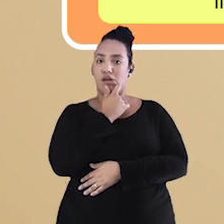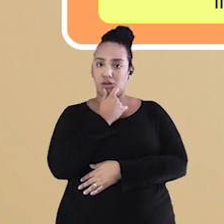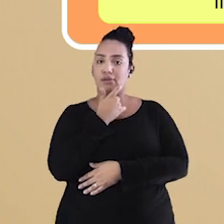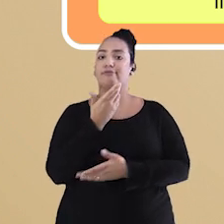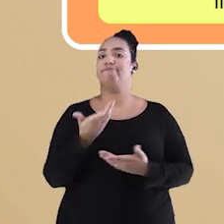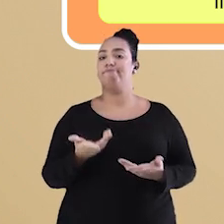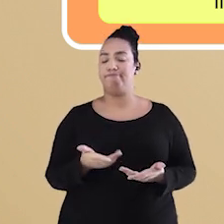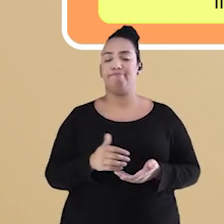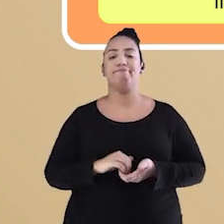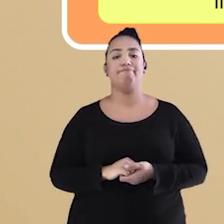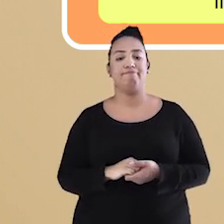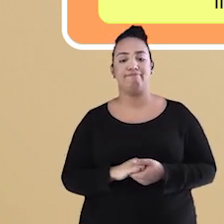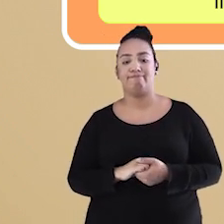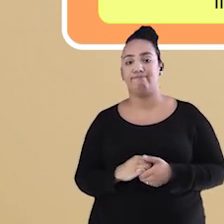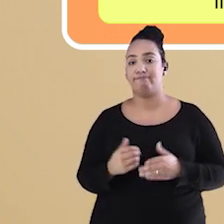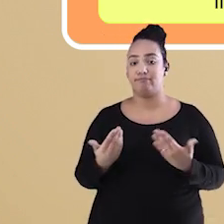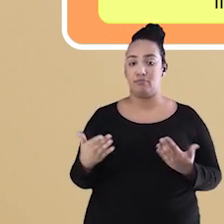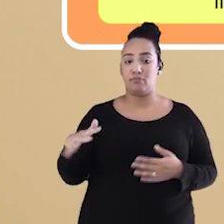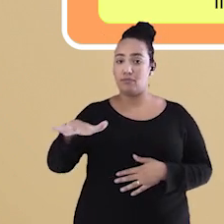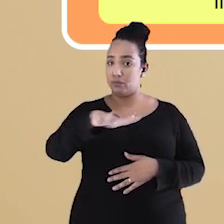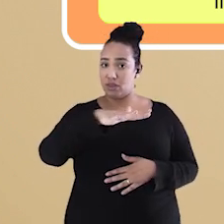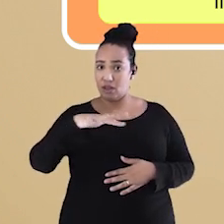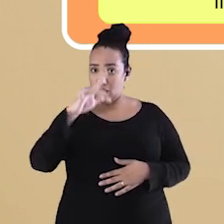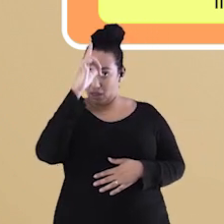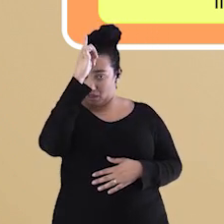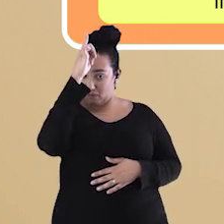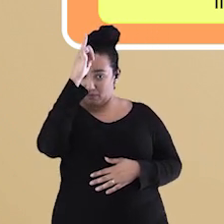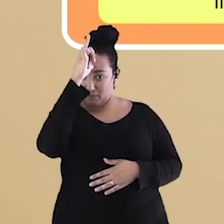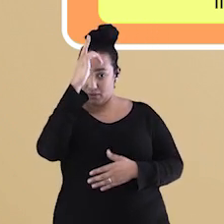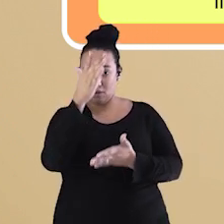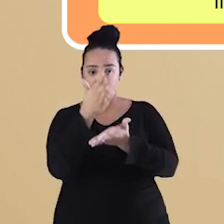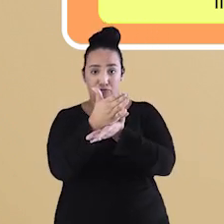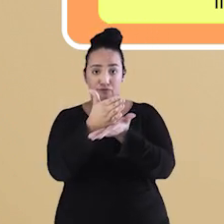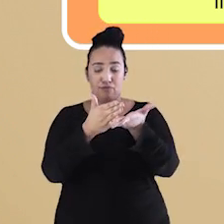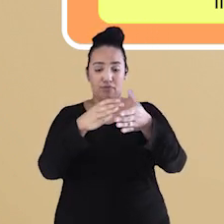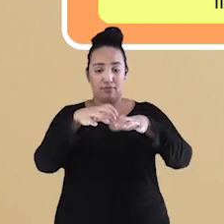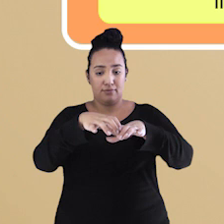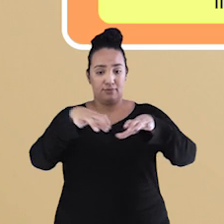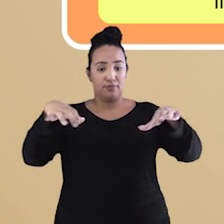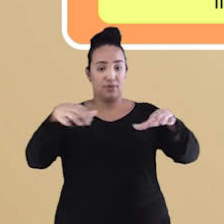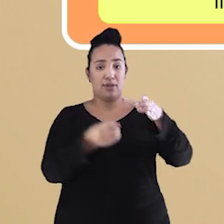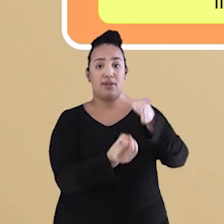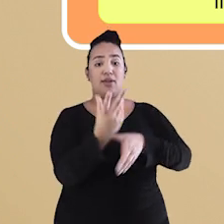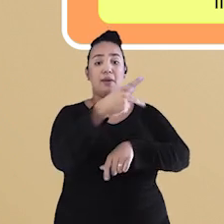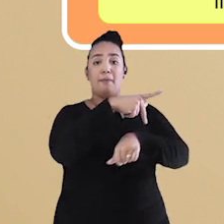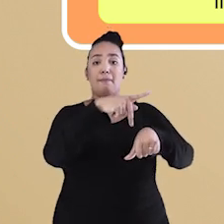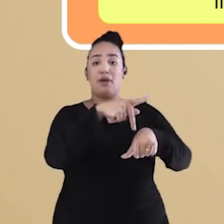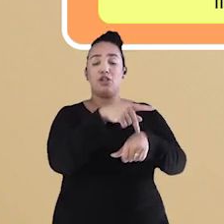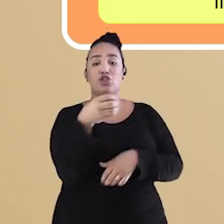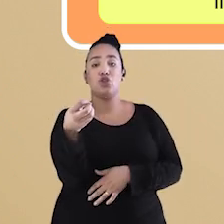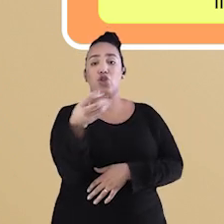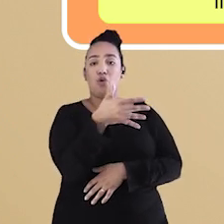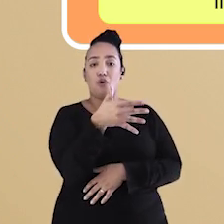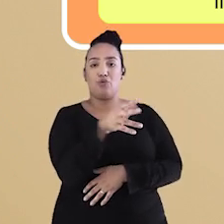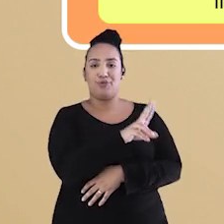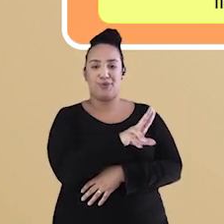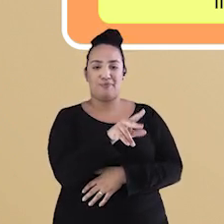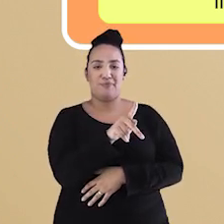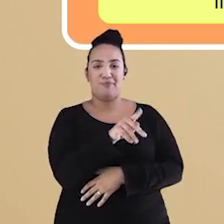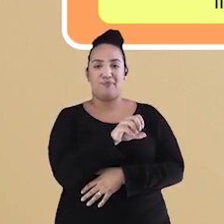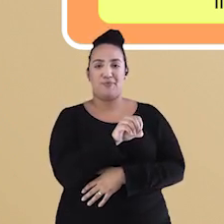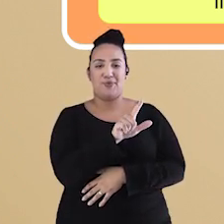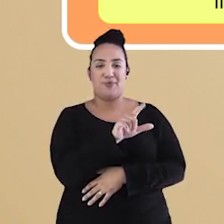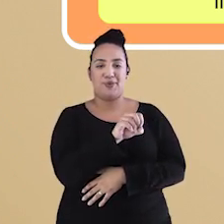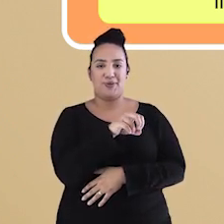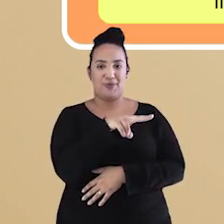à França e à Inglaterra pelos danos. Parte do território alemão seria dividido e transformado em um novo país,